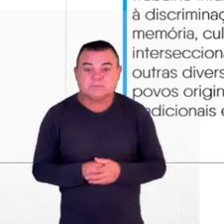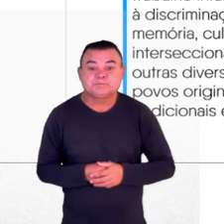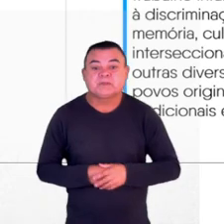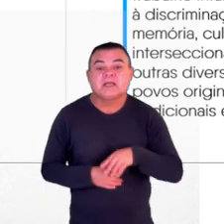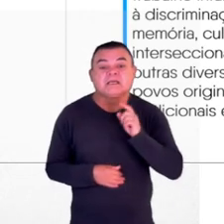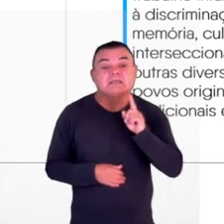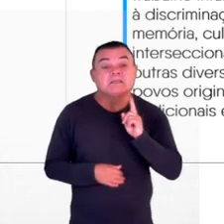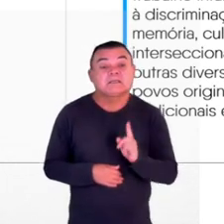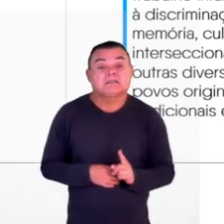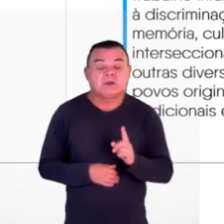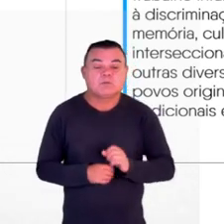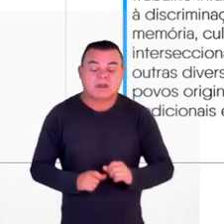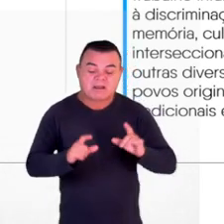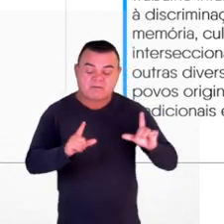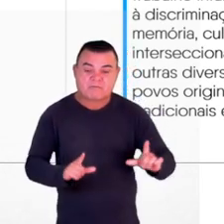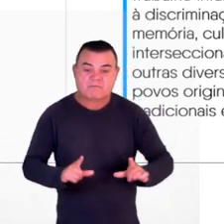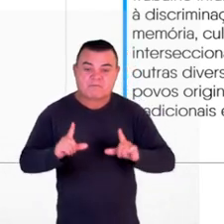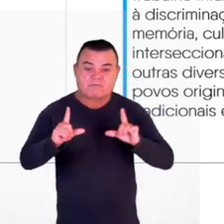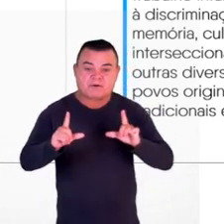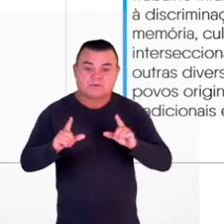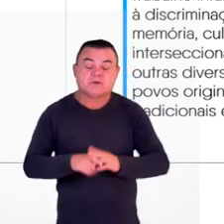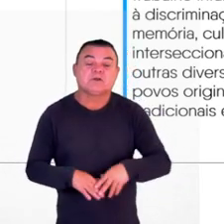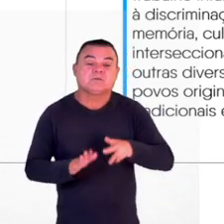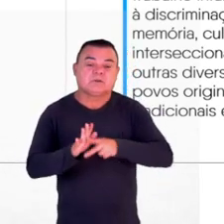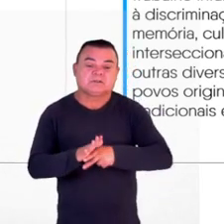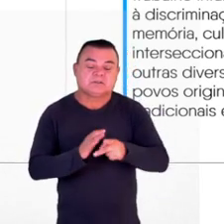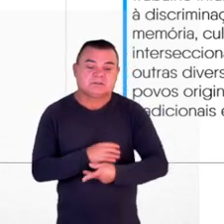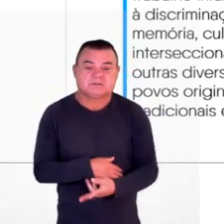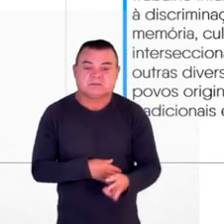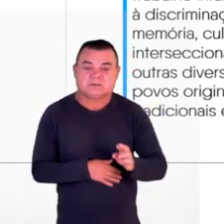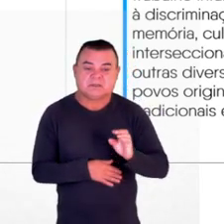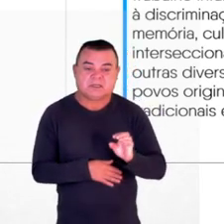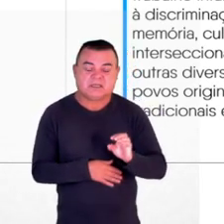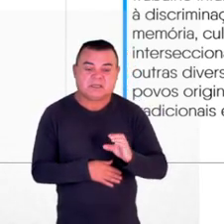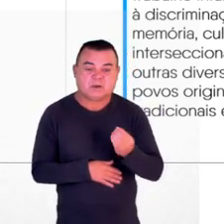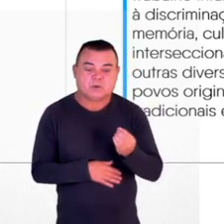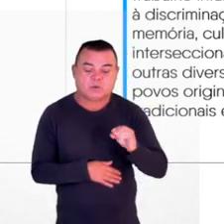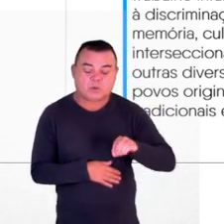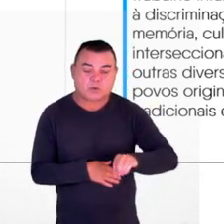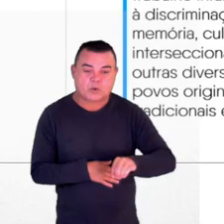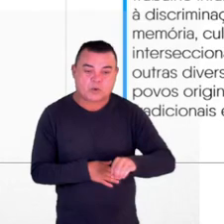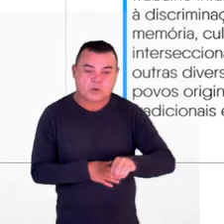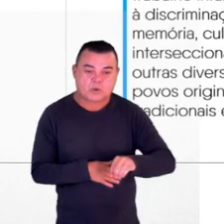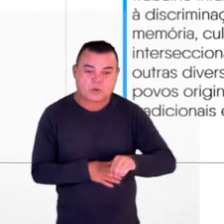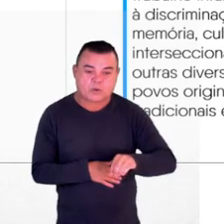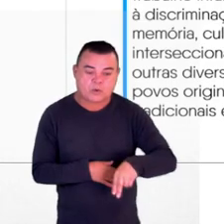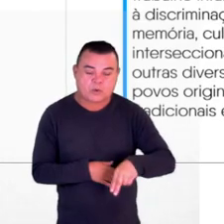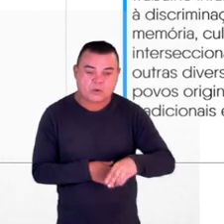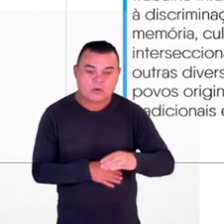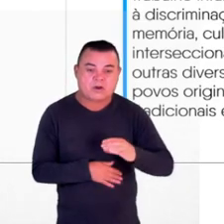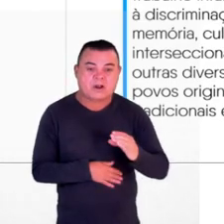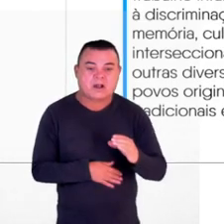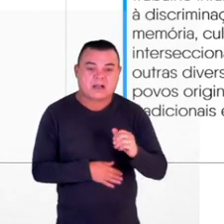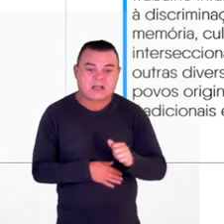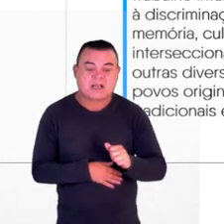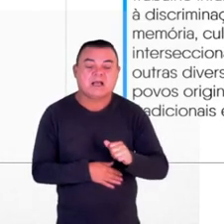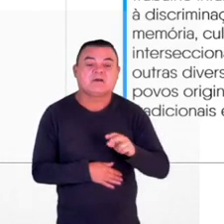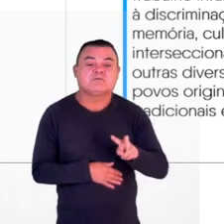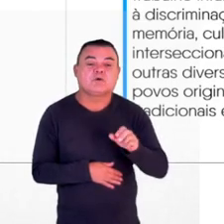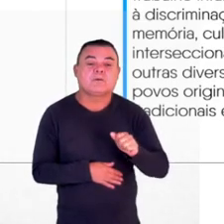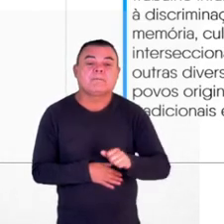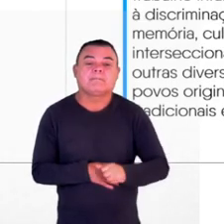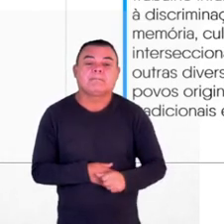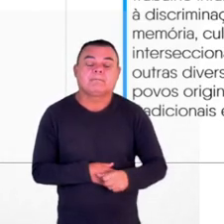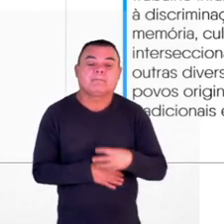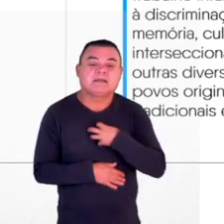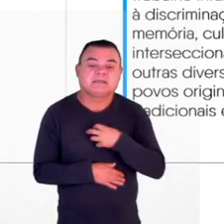esse acho que é do reconcavo baiano a vocês podem ver que tem a participação da Carola Paola Paola